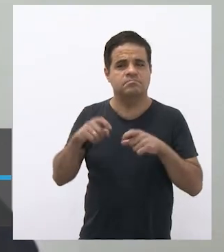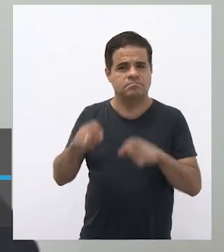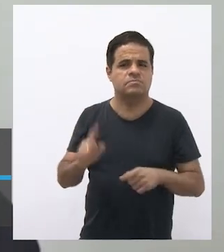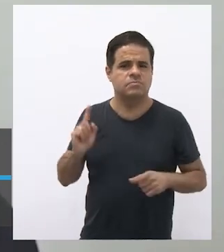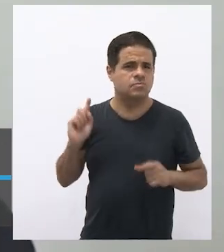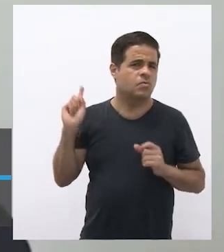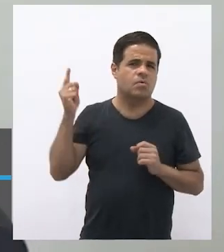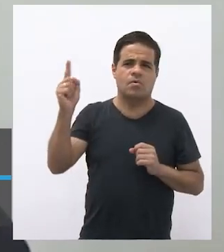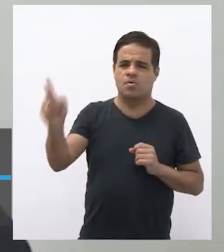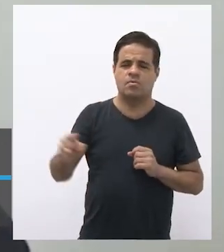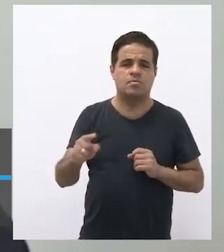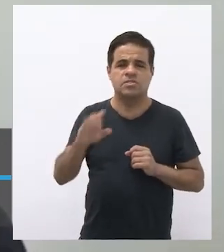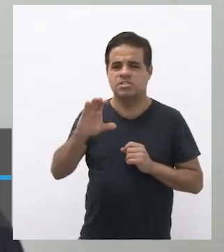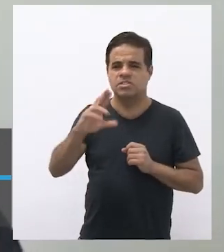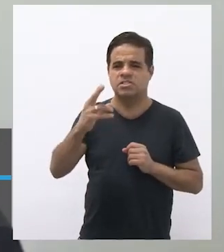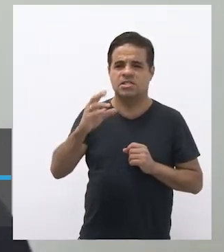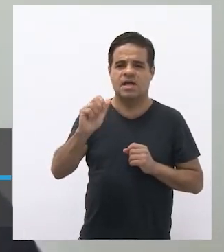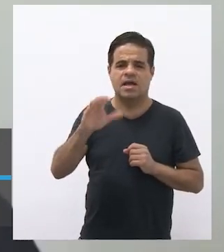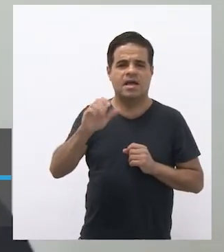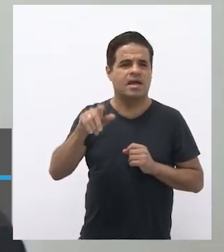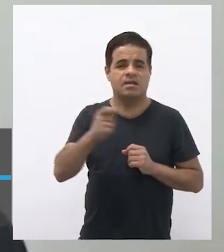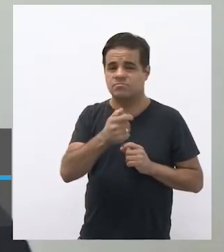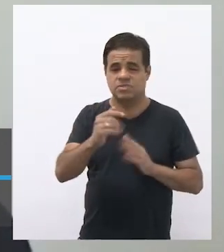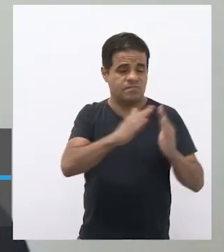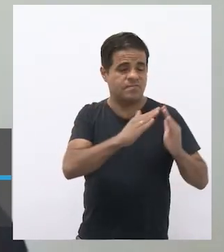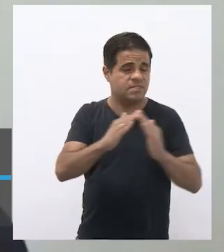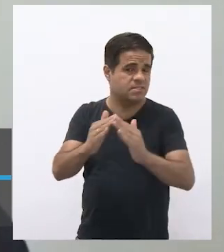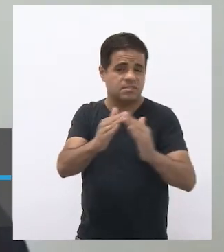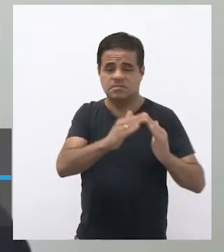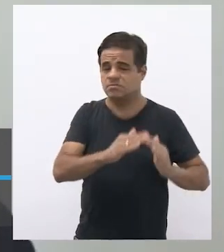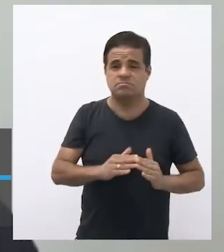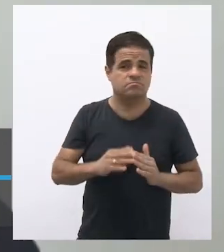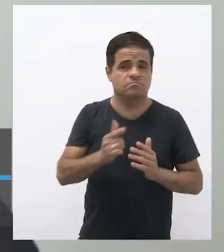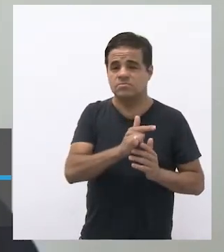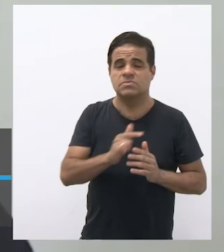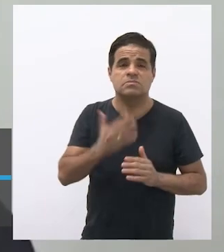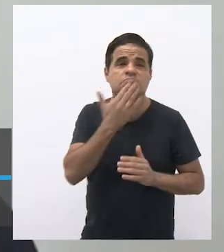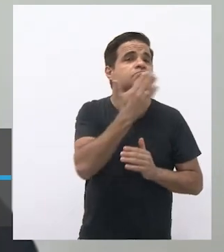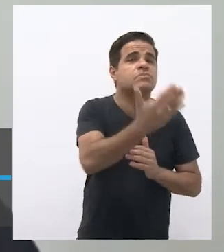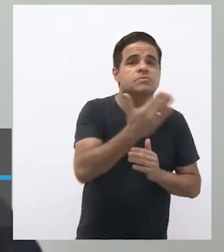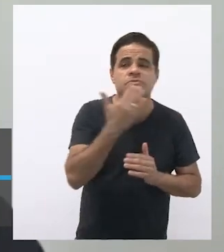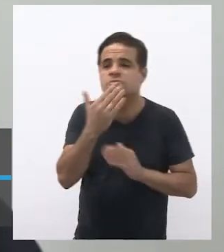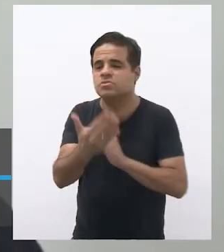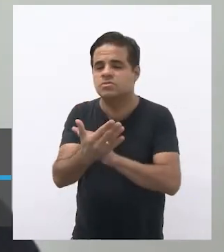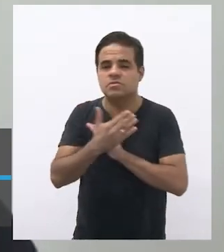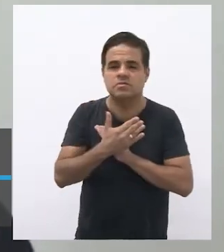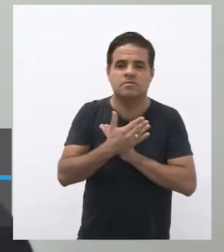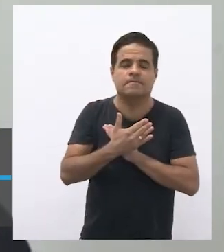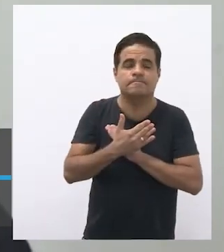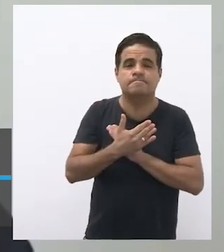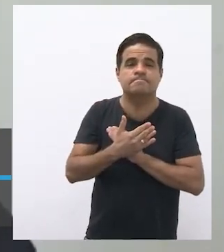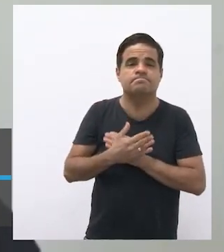ok, eu acho que respondeu sim. Obrigada. Respondeu? Imagina. Sim, obrigada. Em relação à fala